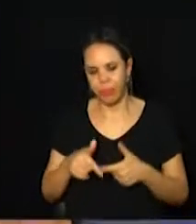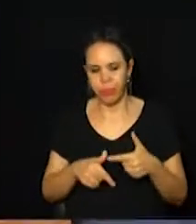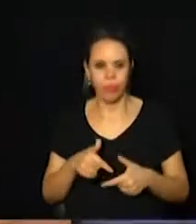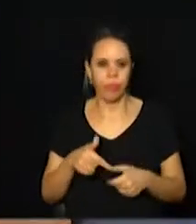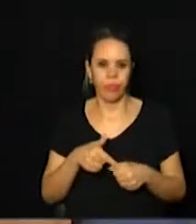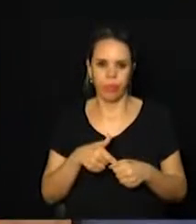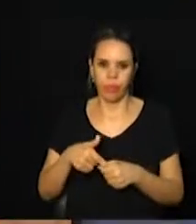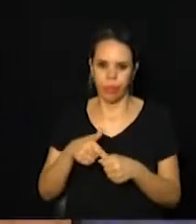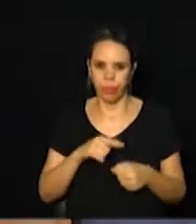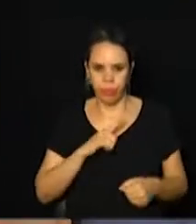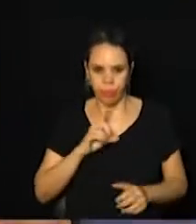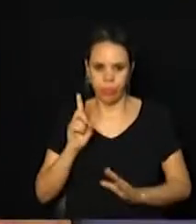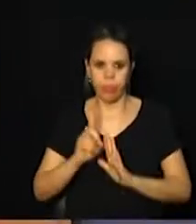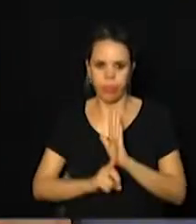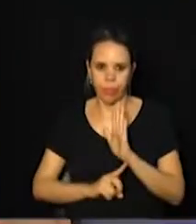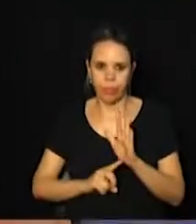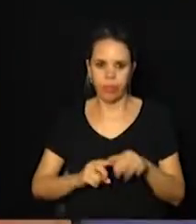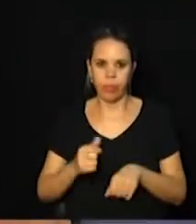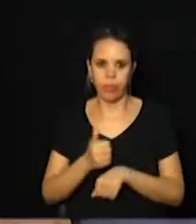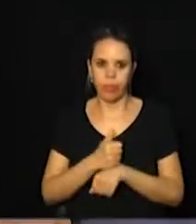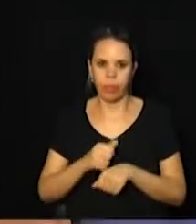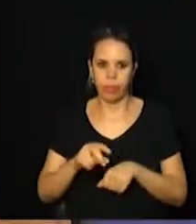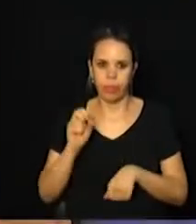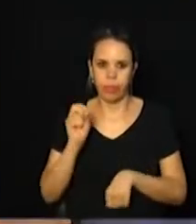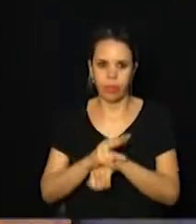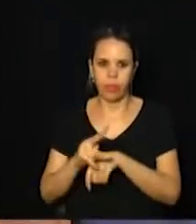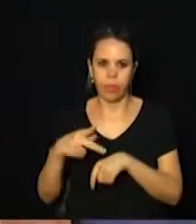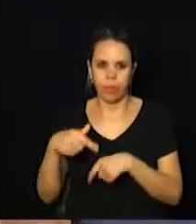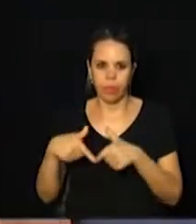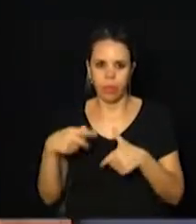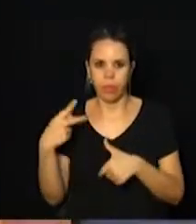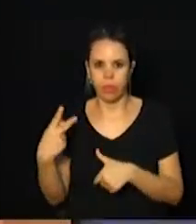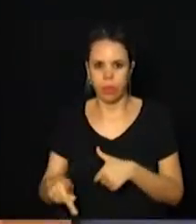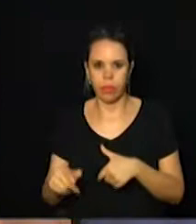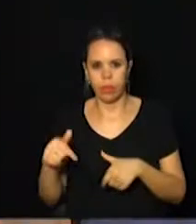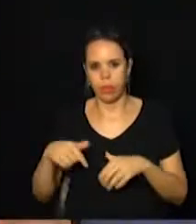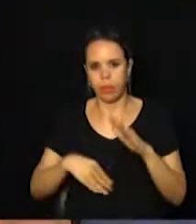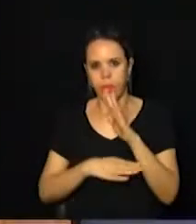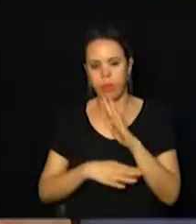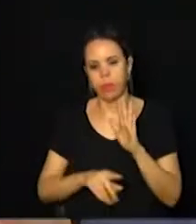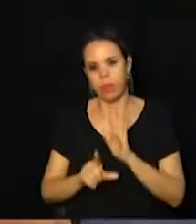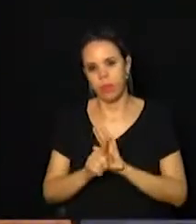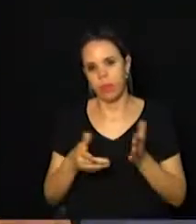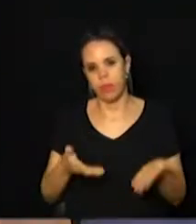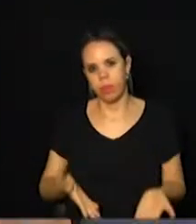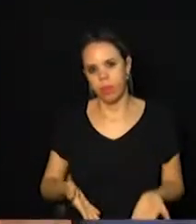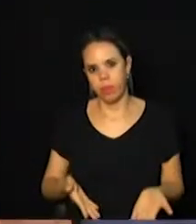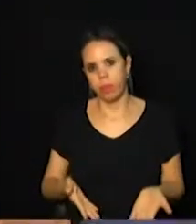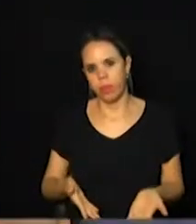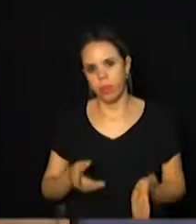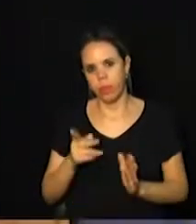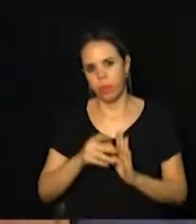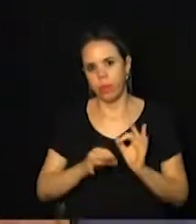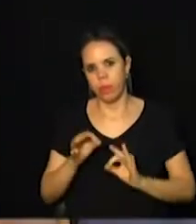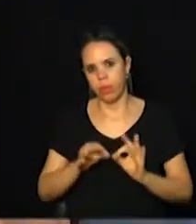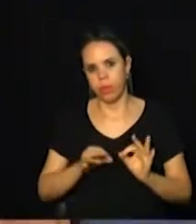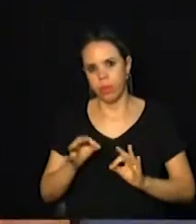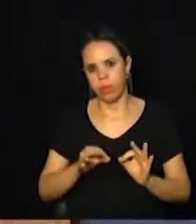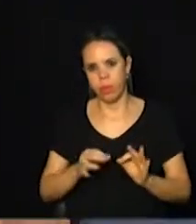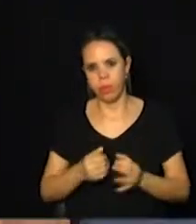posto de gasolina tem direito ao seu emprego saiu desta casa de leite esse pequeno projeto